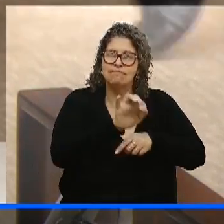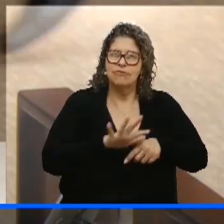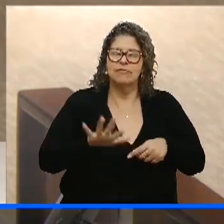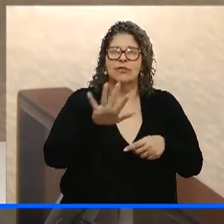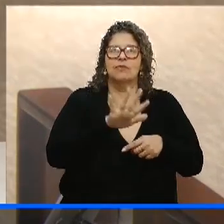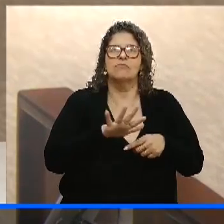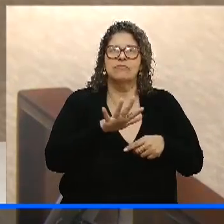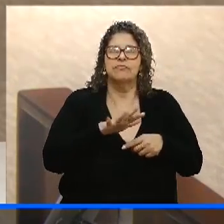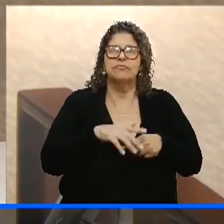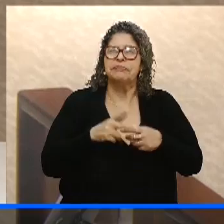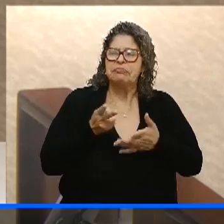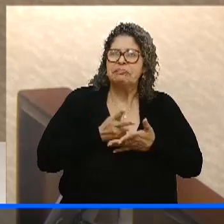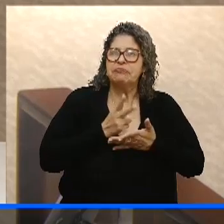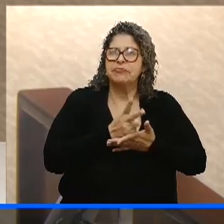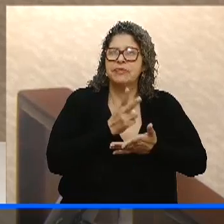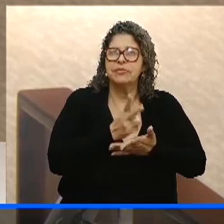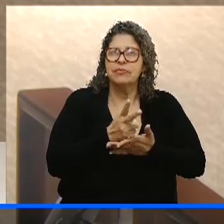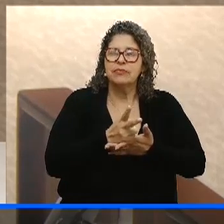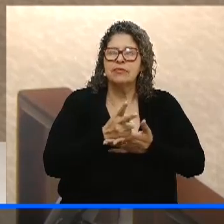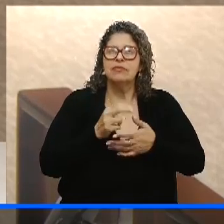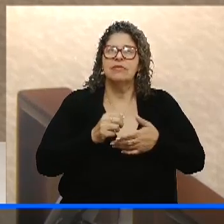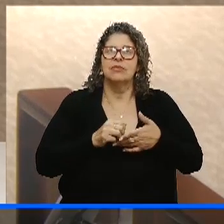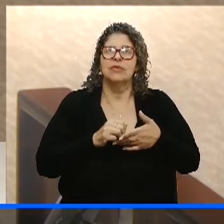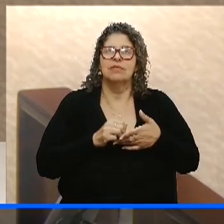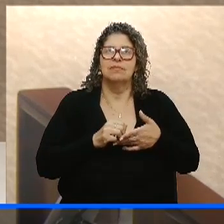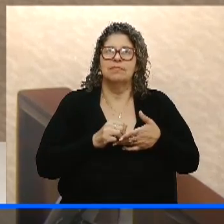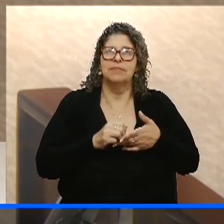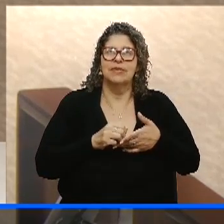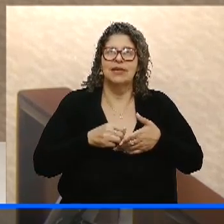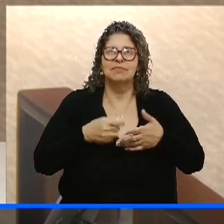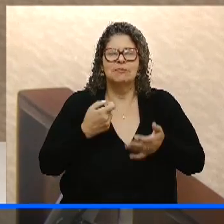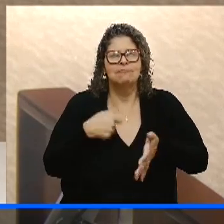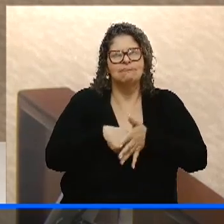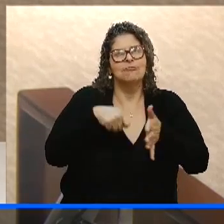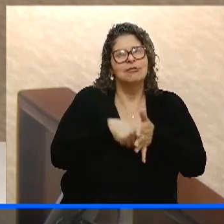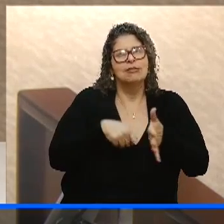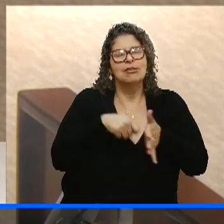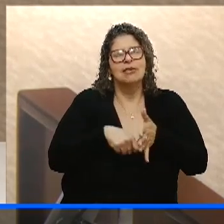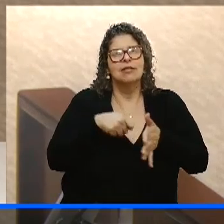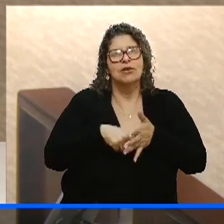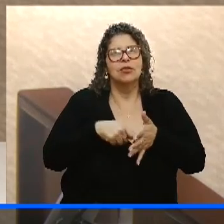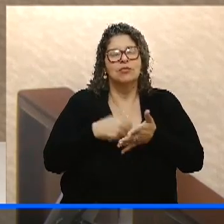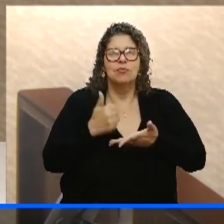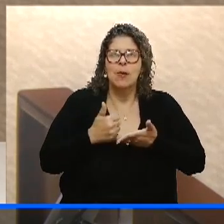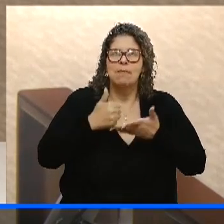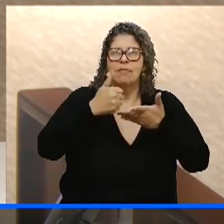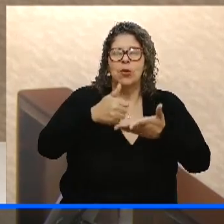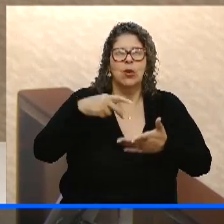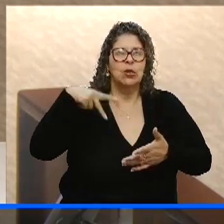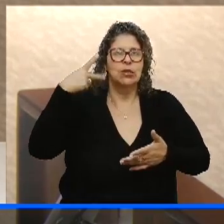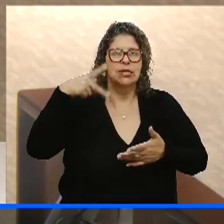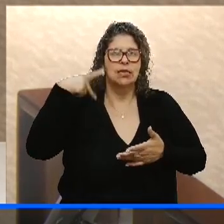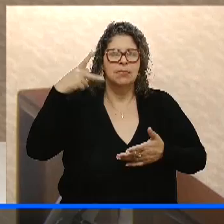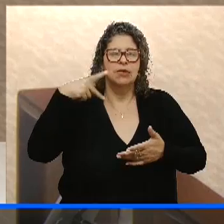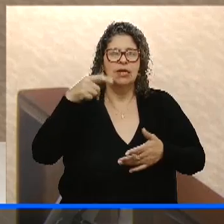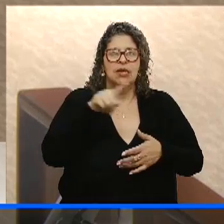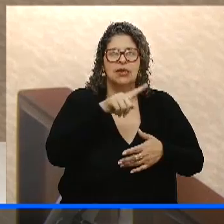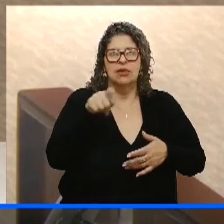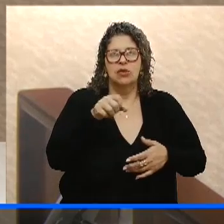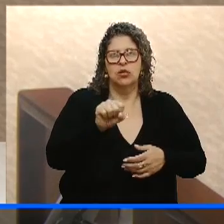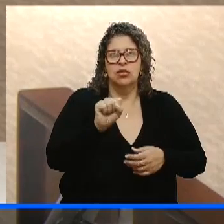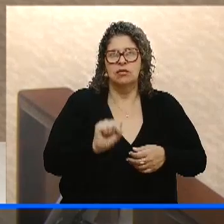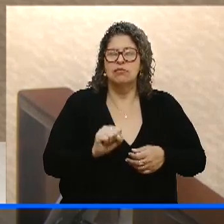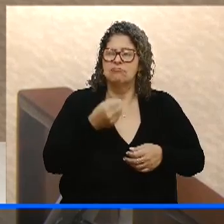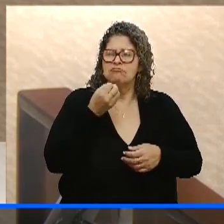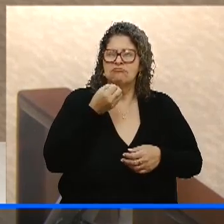está sempre nos calcanhares dos deputados da zona sul e dos demais deputados também e